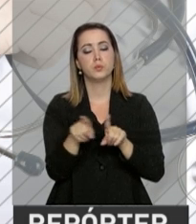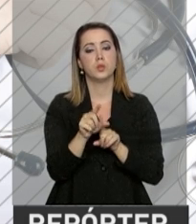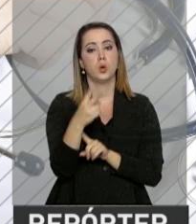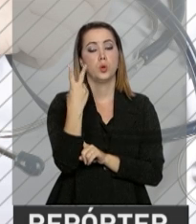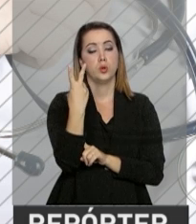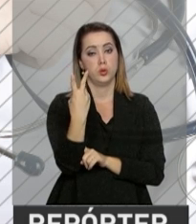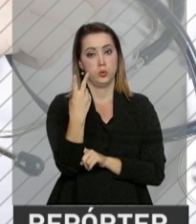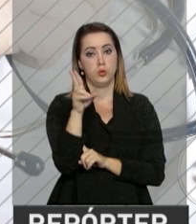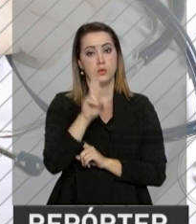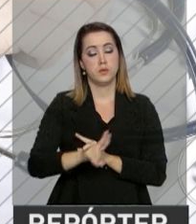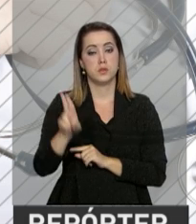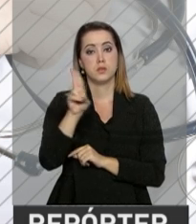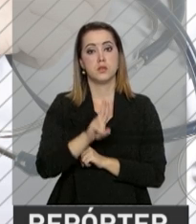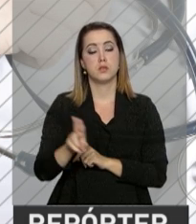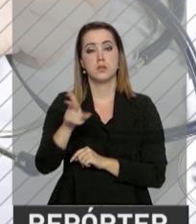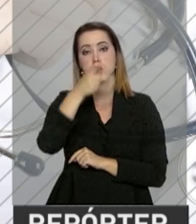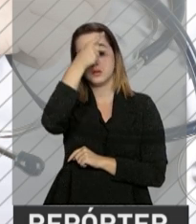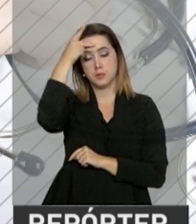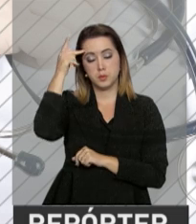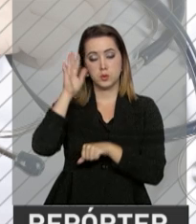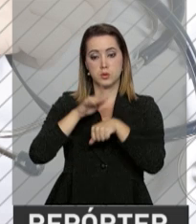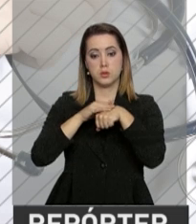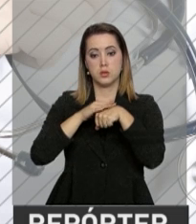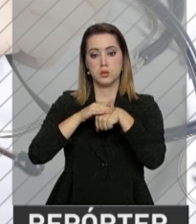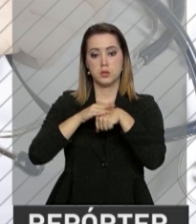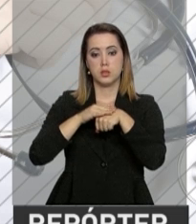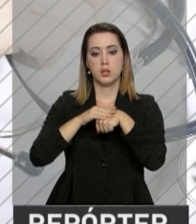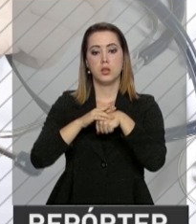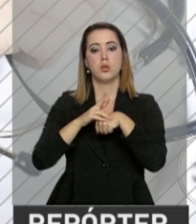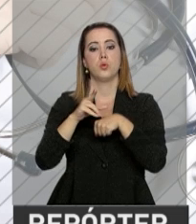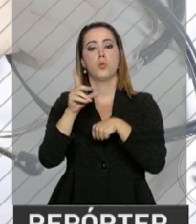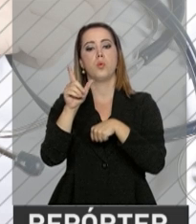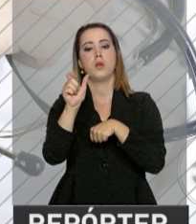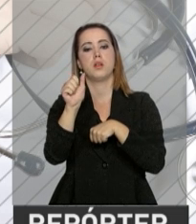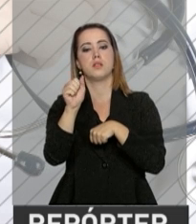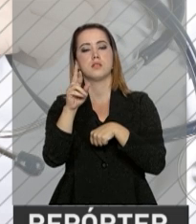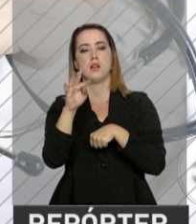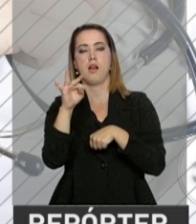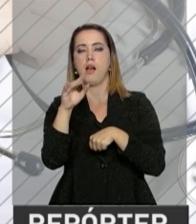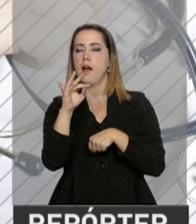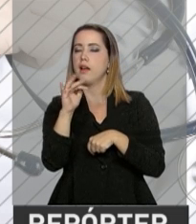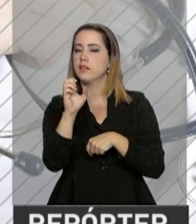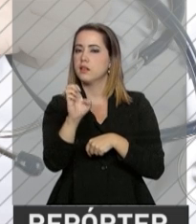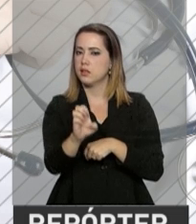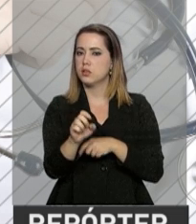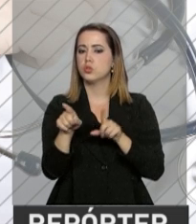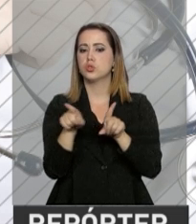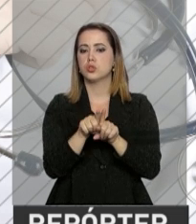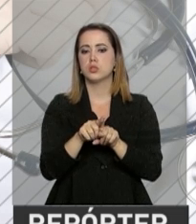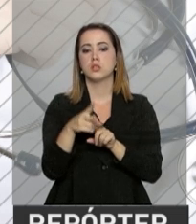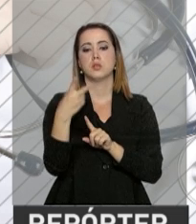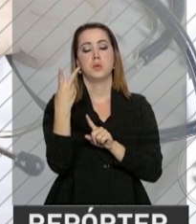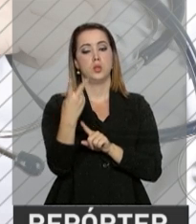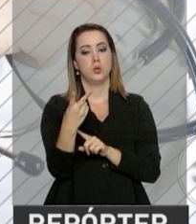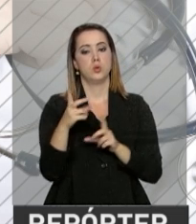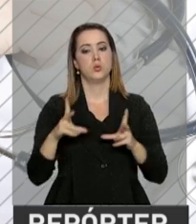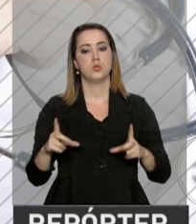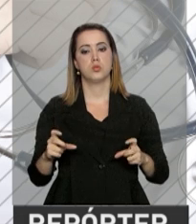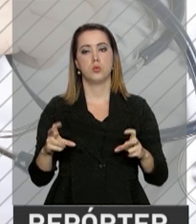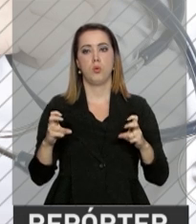serão utilizados no tratamento de artrite reumatoide, outros dois contra o câncer, além do hormônio do